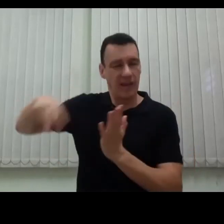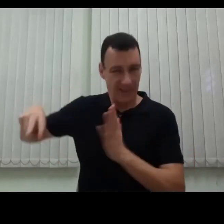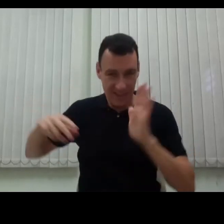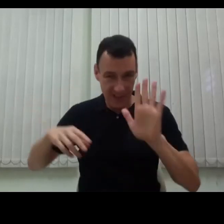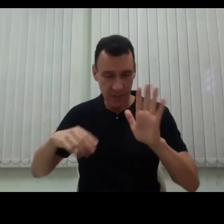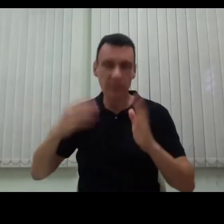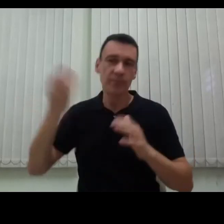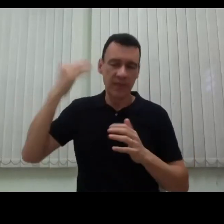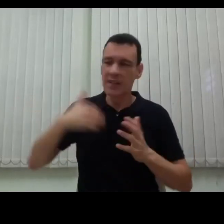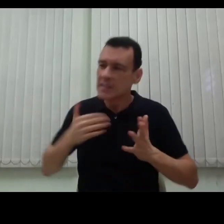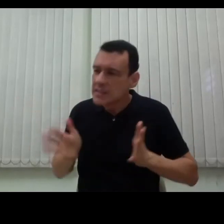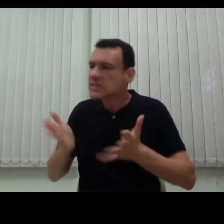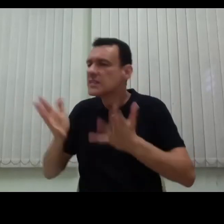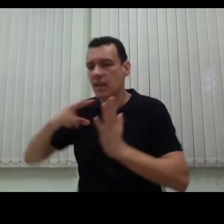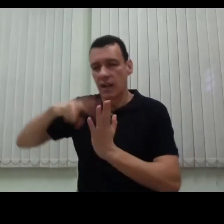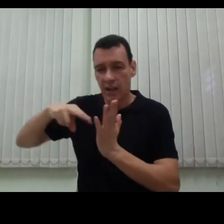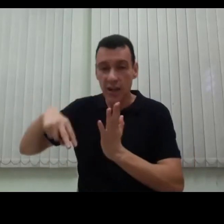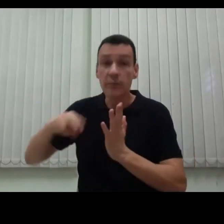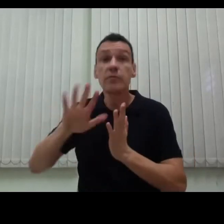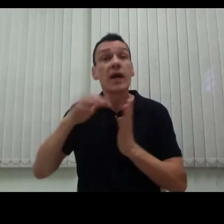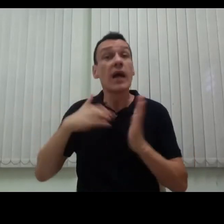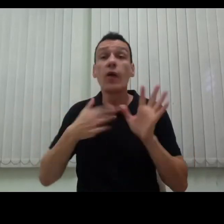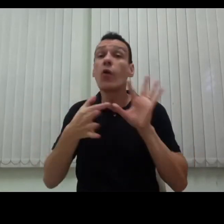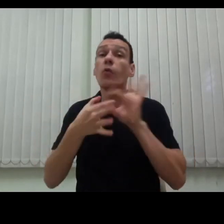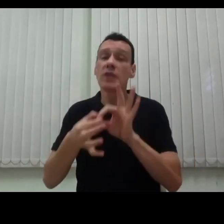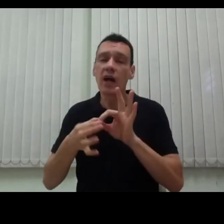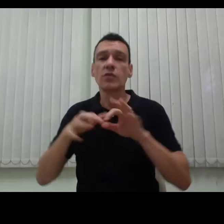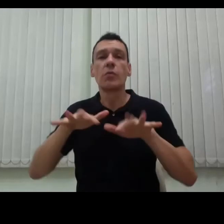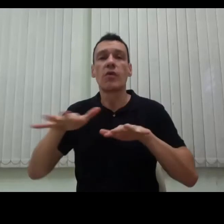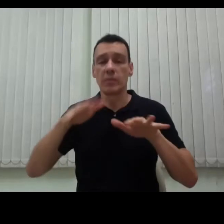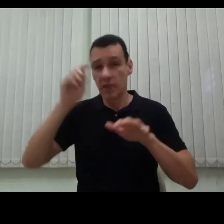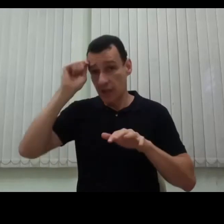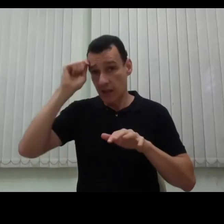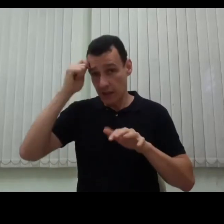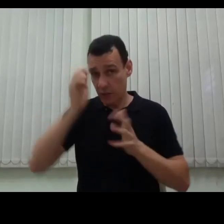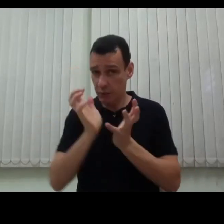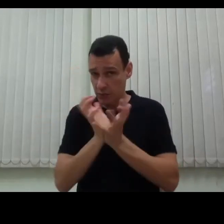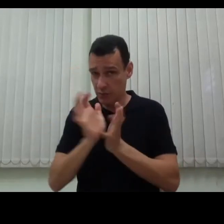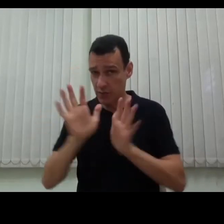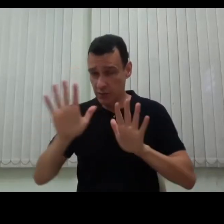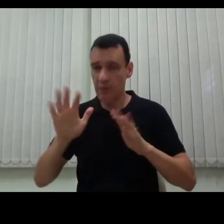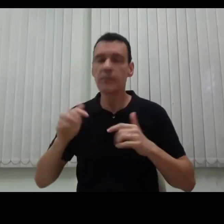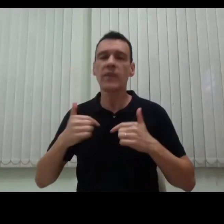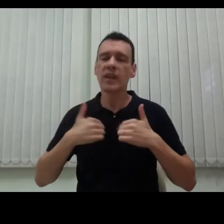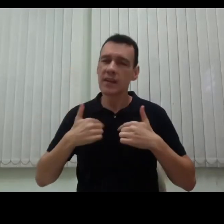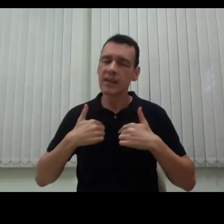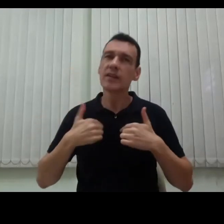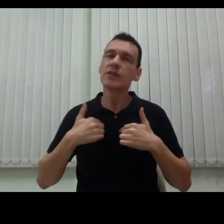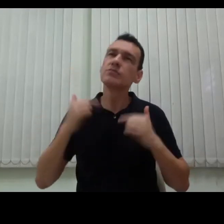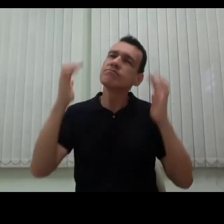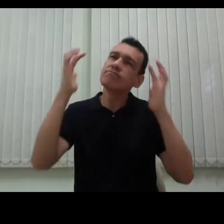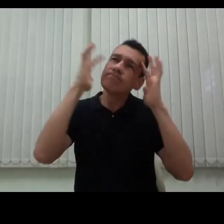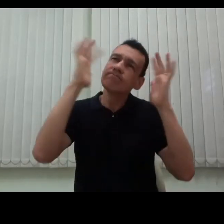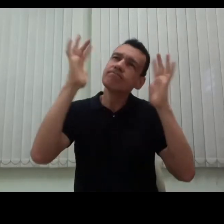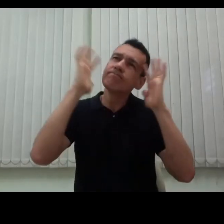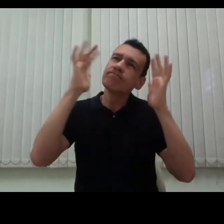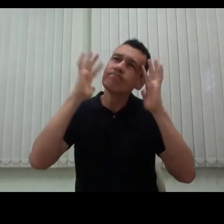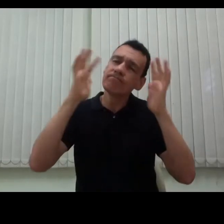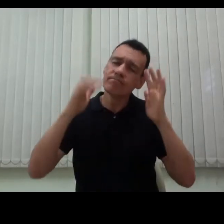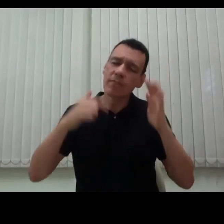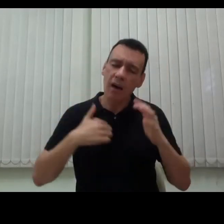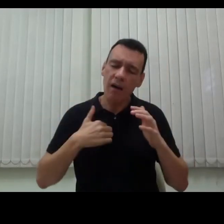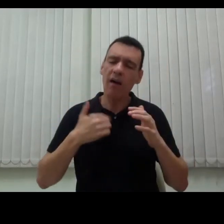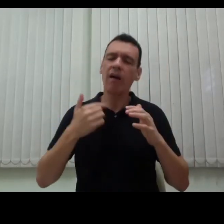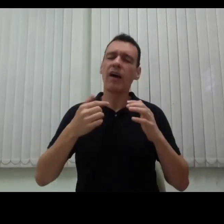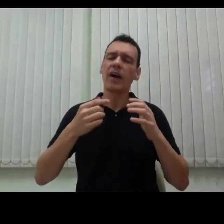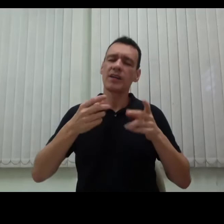movimentos negros, né, me veio muito fortemente essa percepção de, eu estou falando de